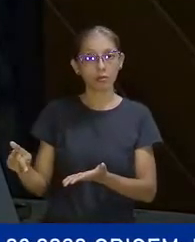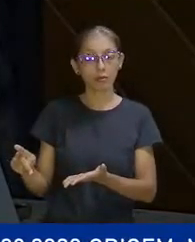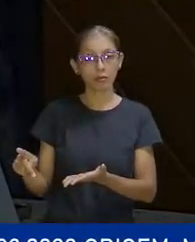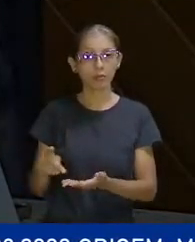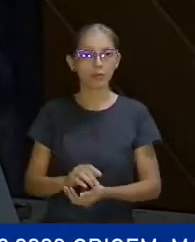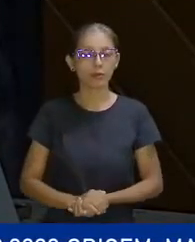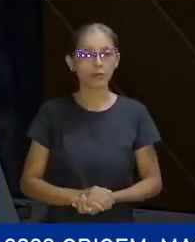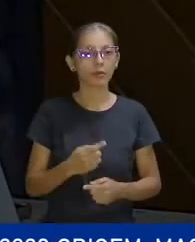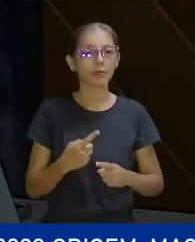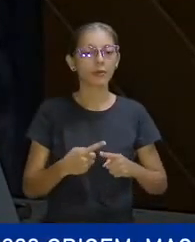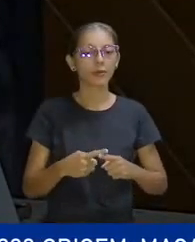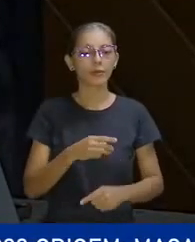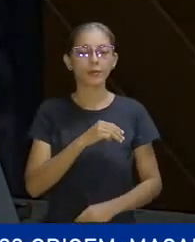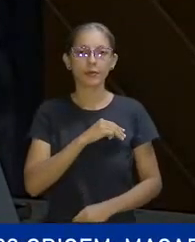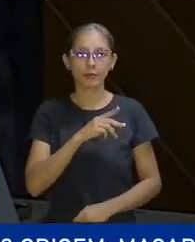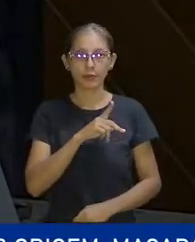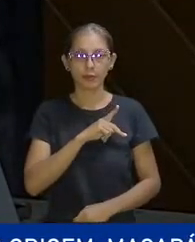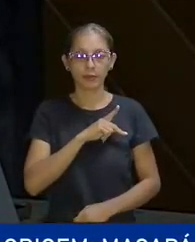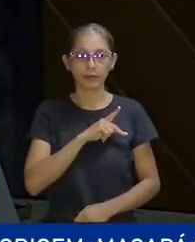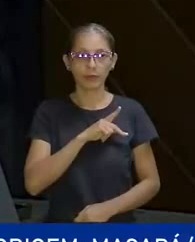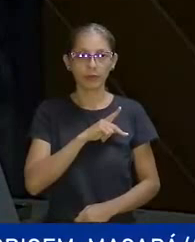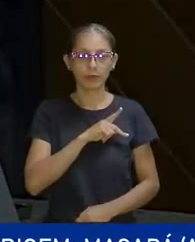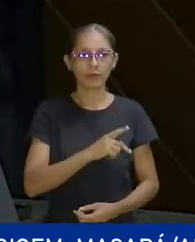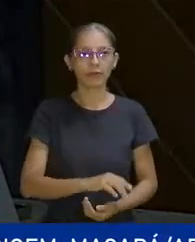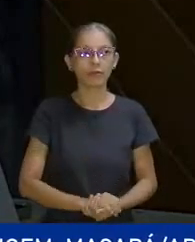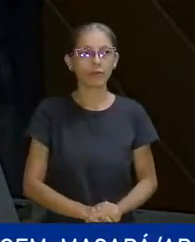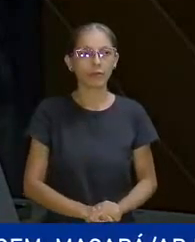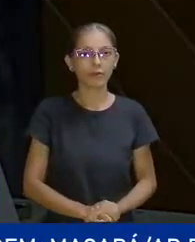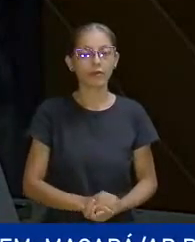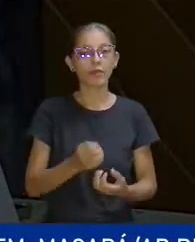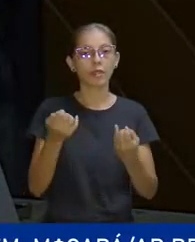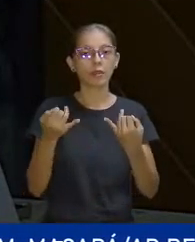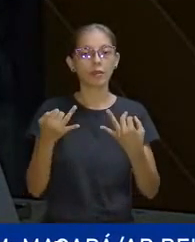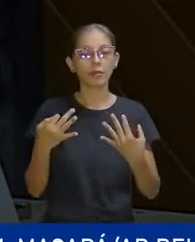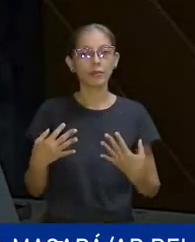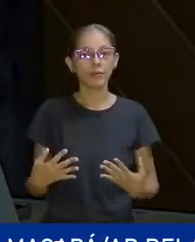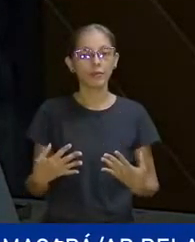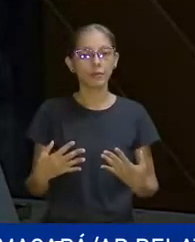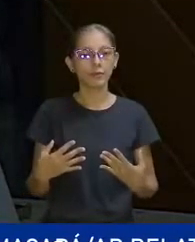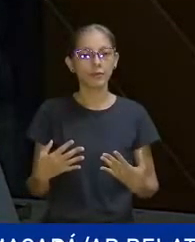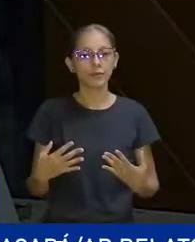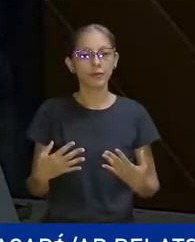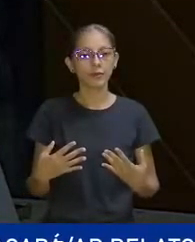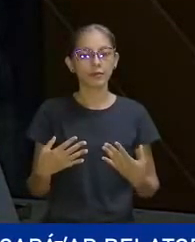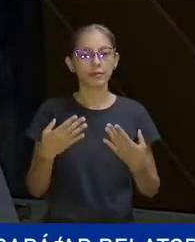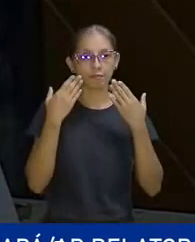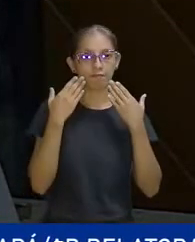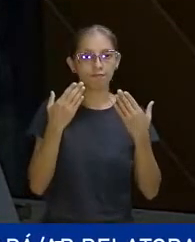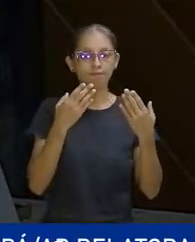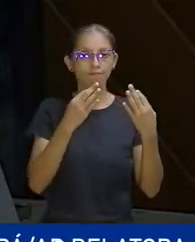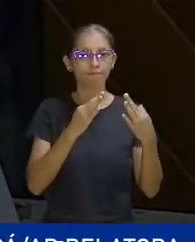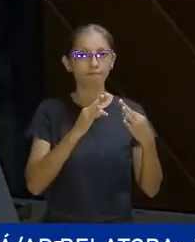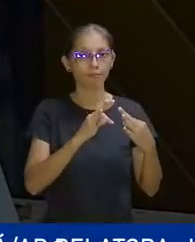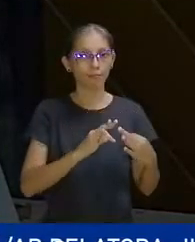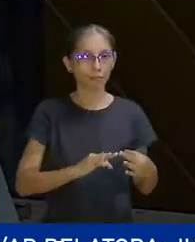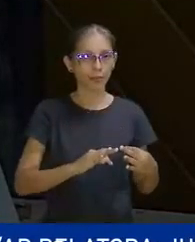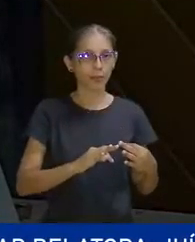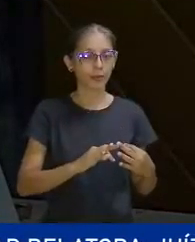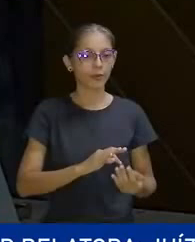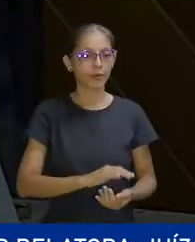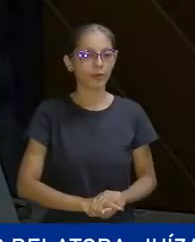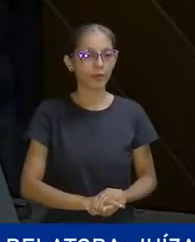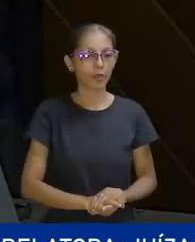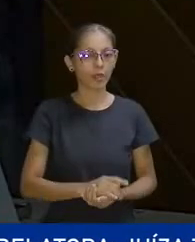Ministério Público Eleitoral havia apontado, após a emissão do parecer técnico, irregularidade concernente à ausência